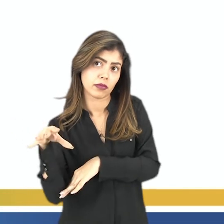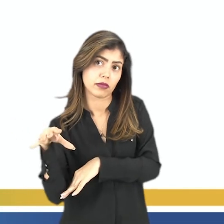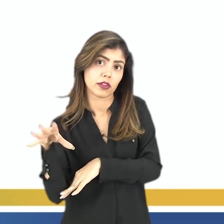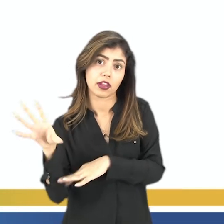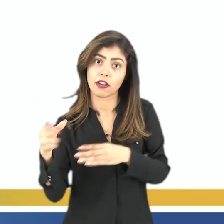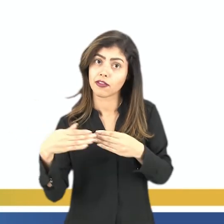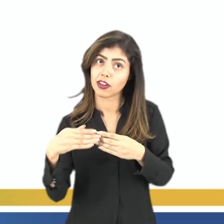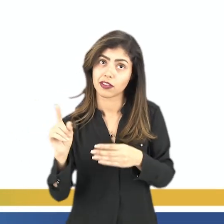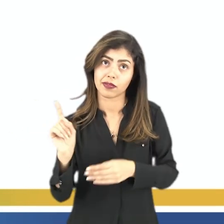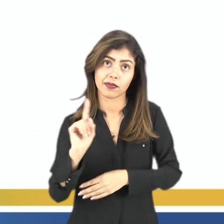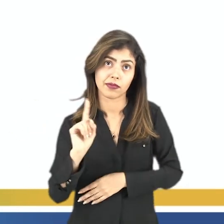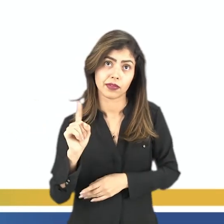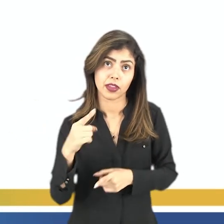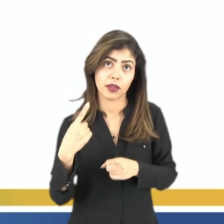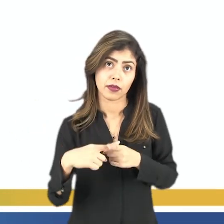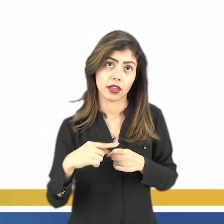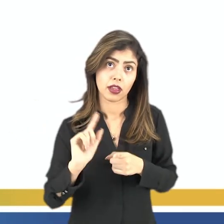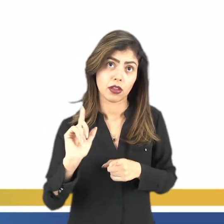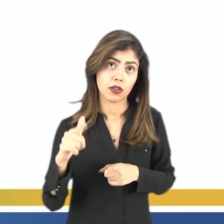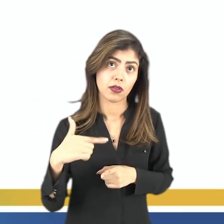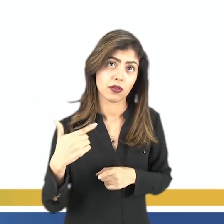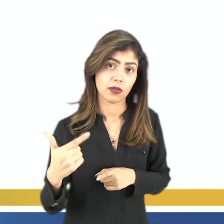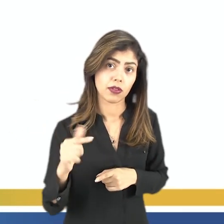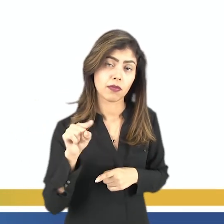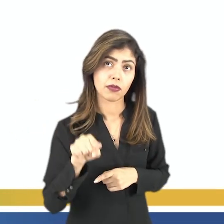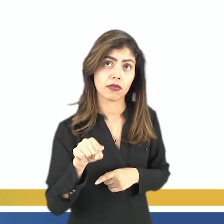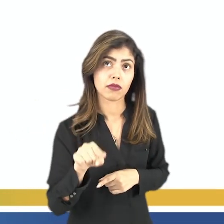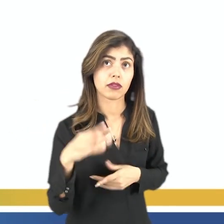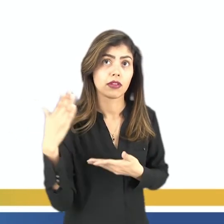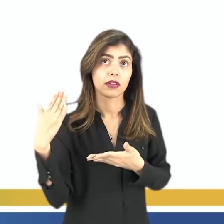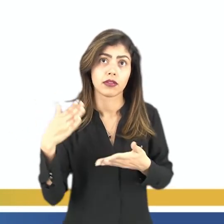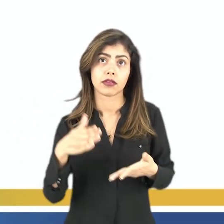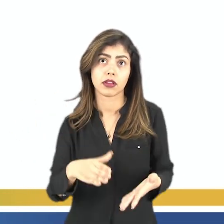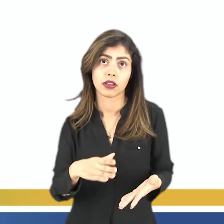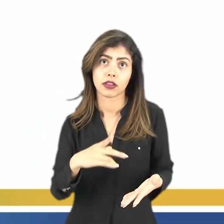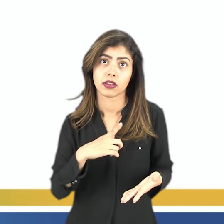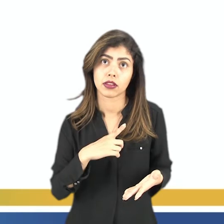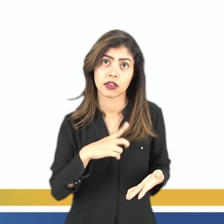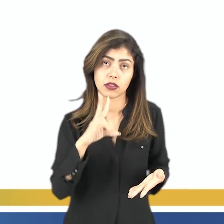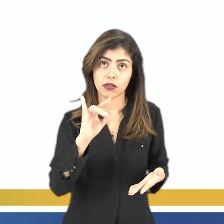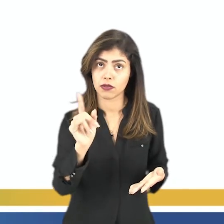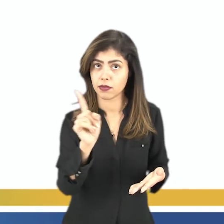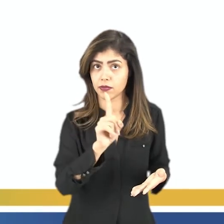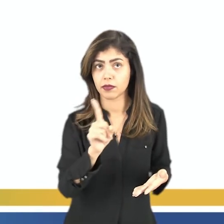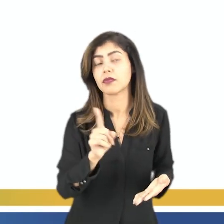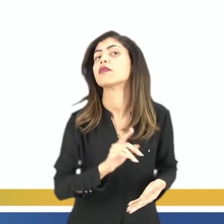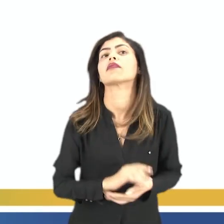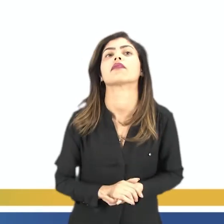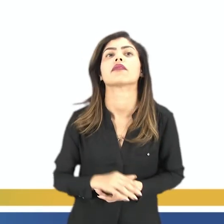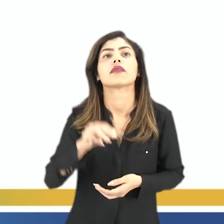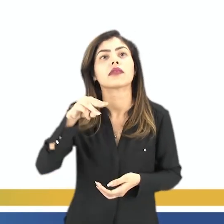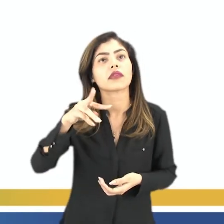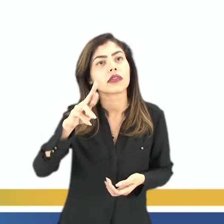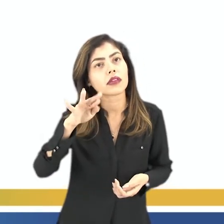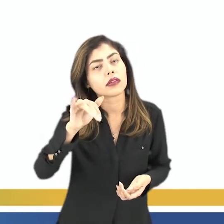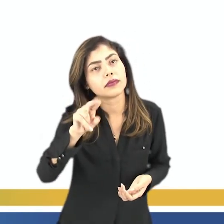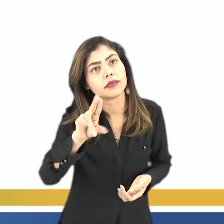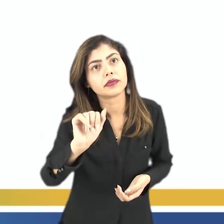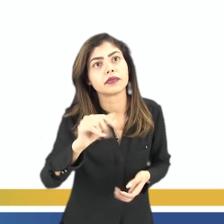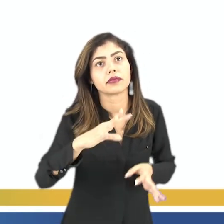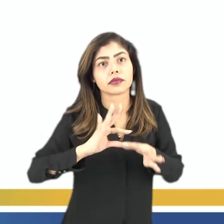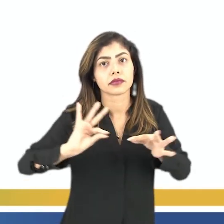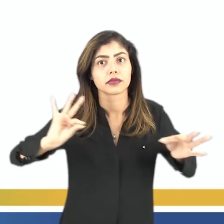está fechado, porque a outra pontinha ela está ali no centro. Do Carlos não vai acender. Olha o do Mateus.